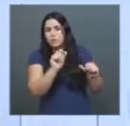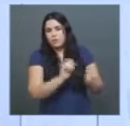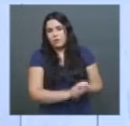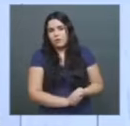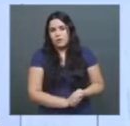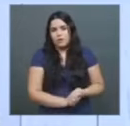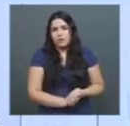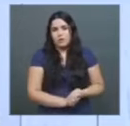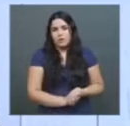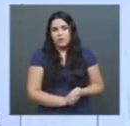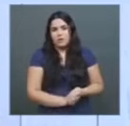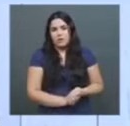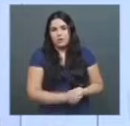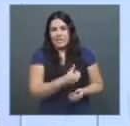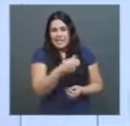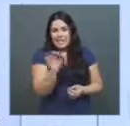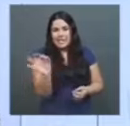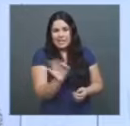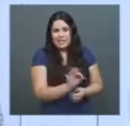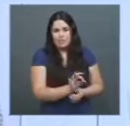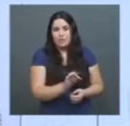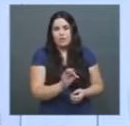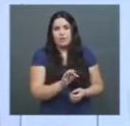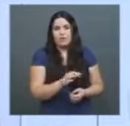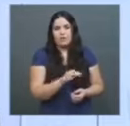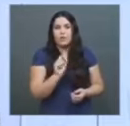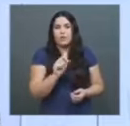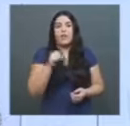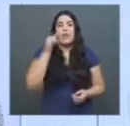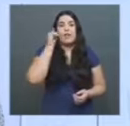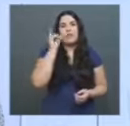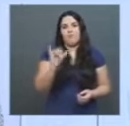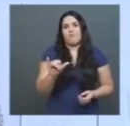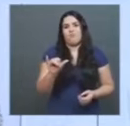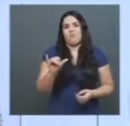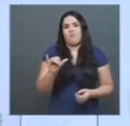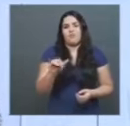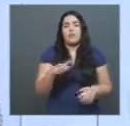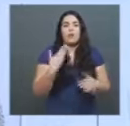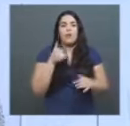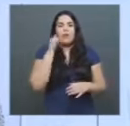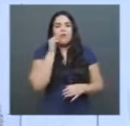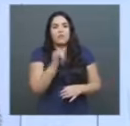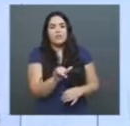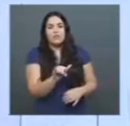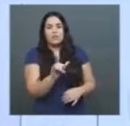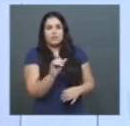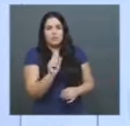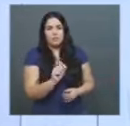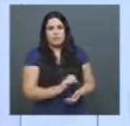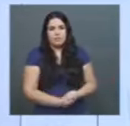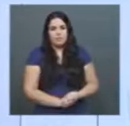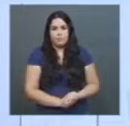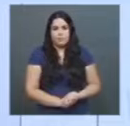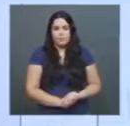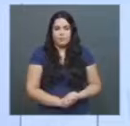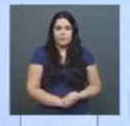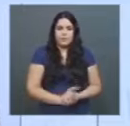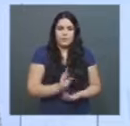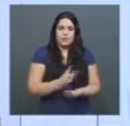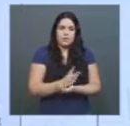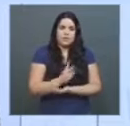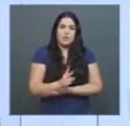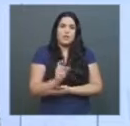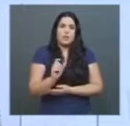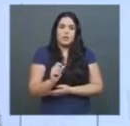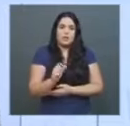essa coeficiente de mortalidade com relação à evitabilidade. E essa evitabilidade é sempre traduzida em